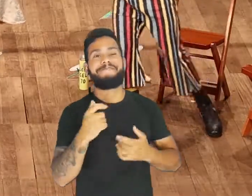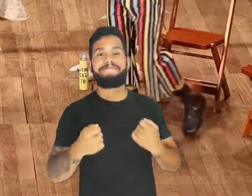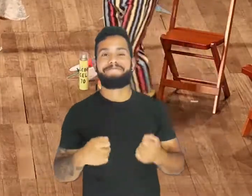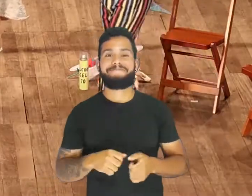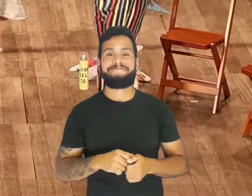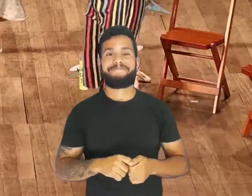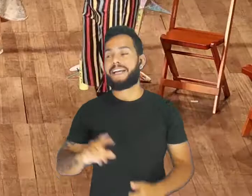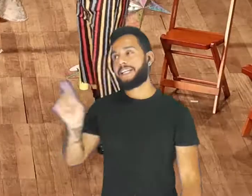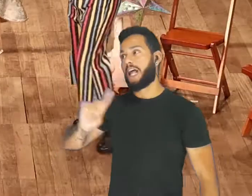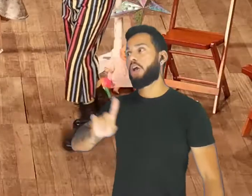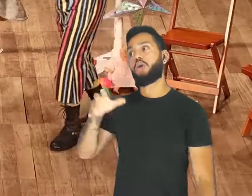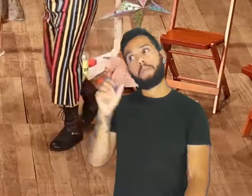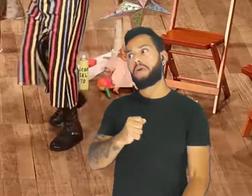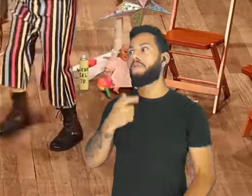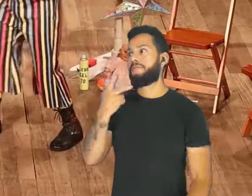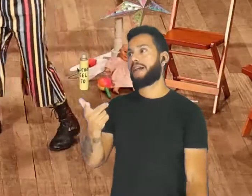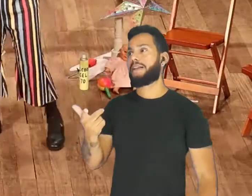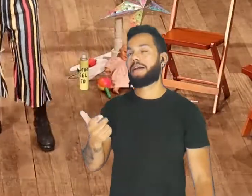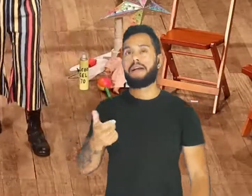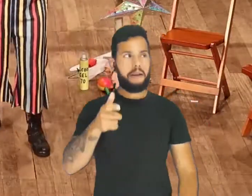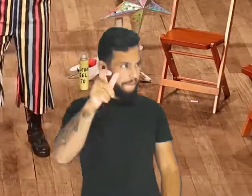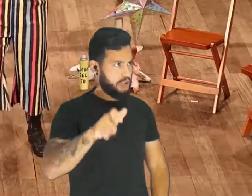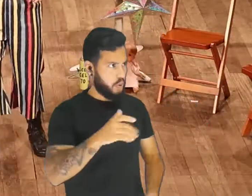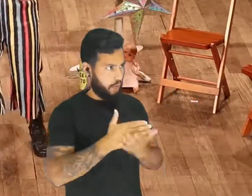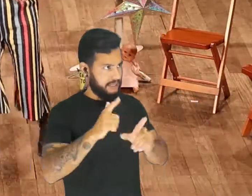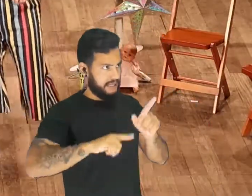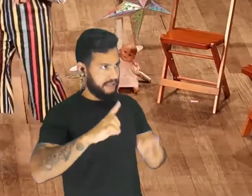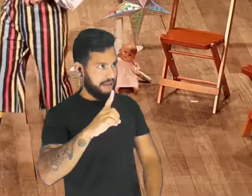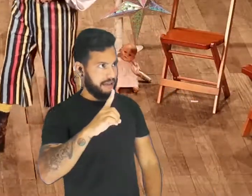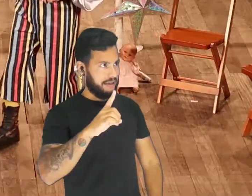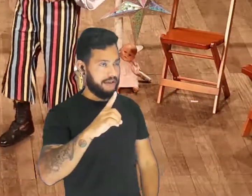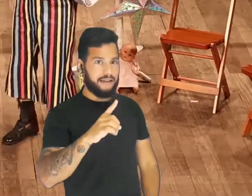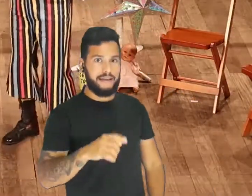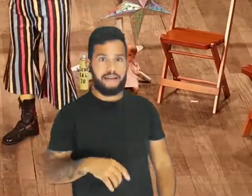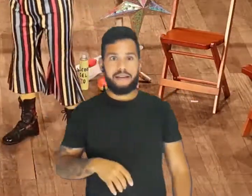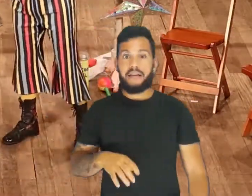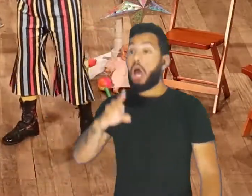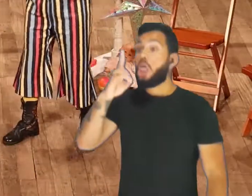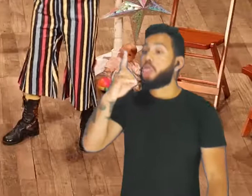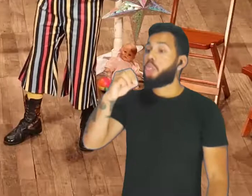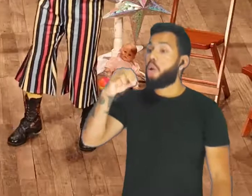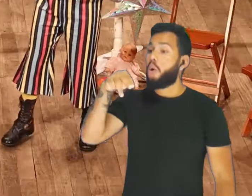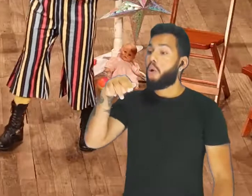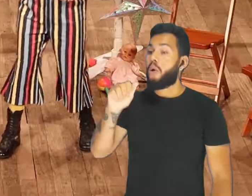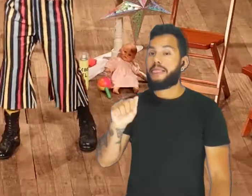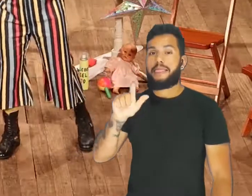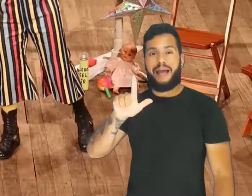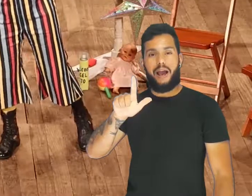Pegou, tem que falar. É que eu tenho vontade pegou, de dançar. Pegou, tem que falar. Não. Pegou, tem que quê? Falar. É personagem